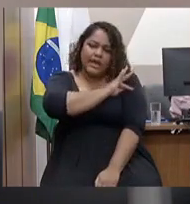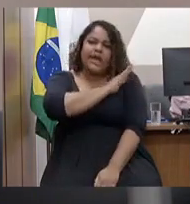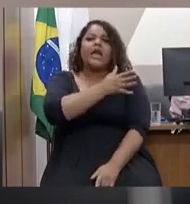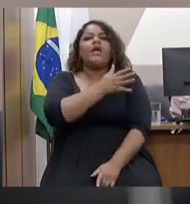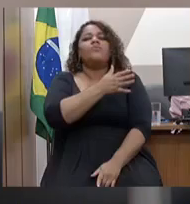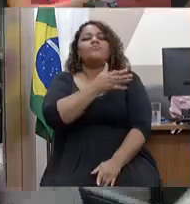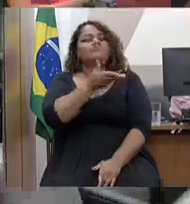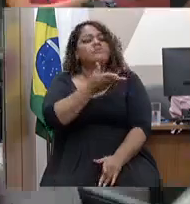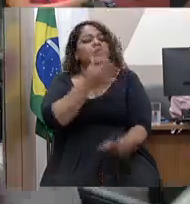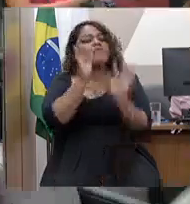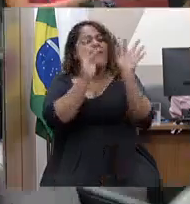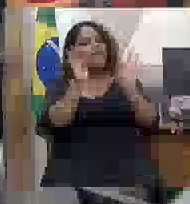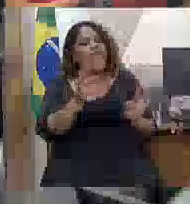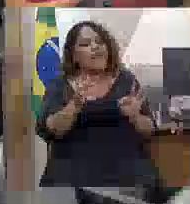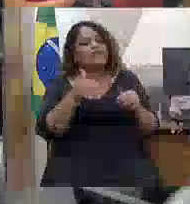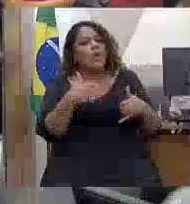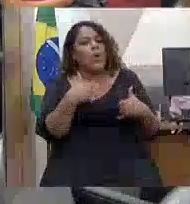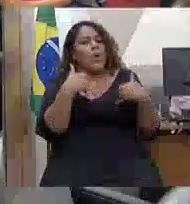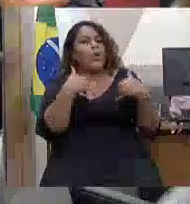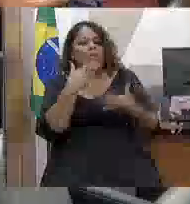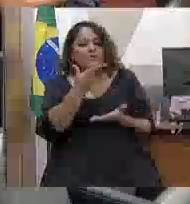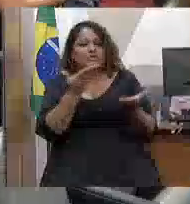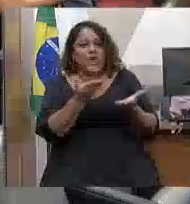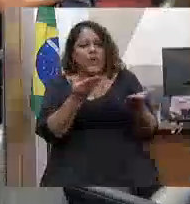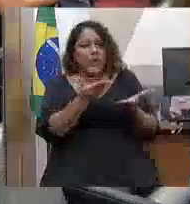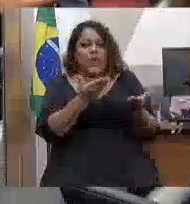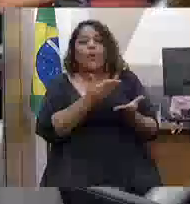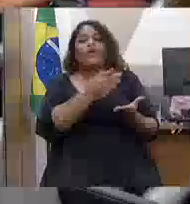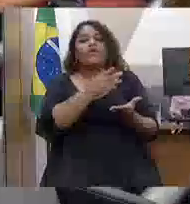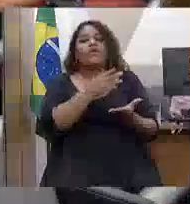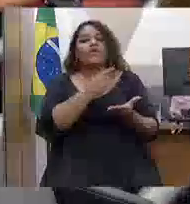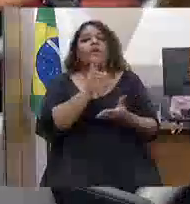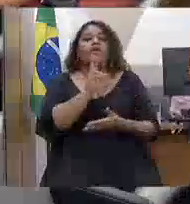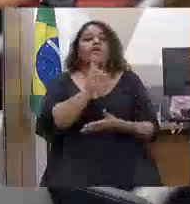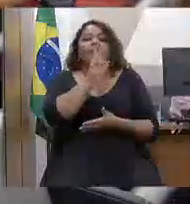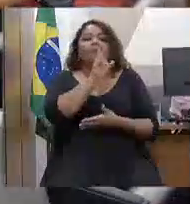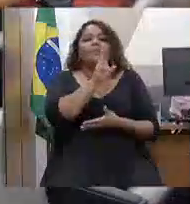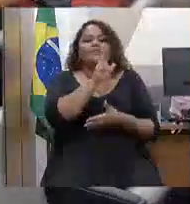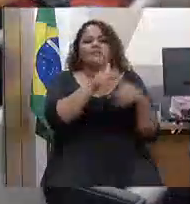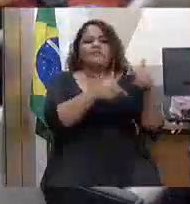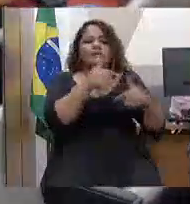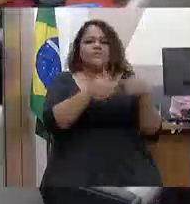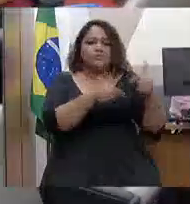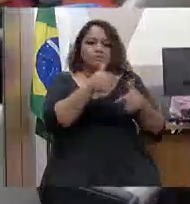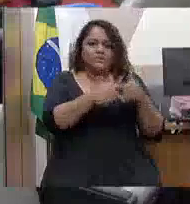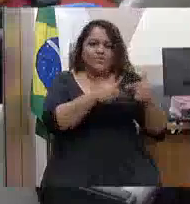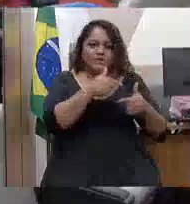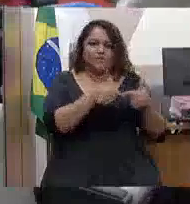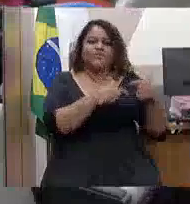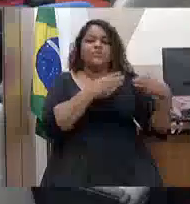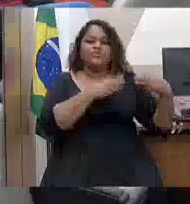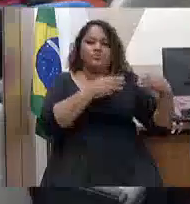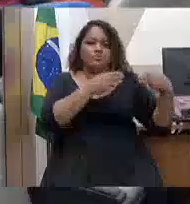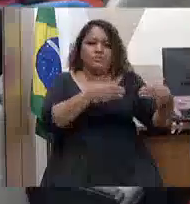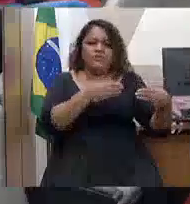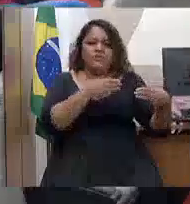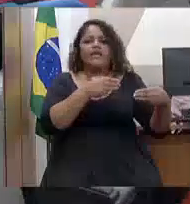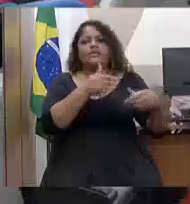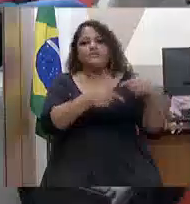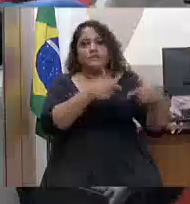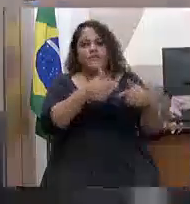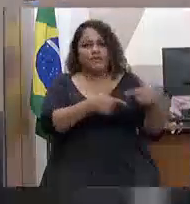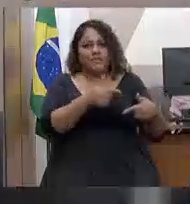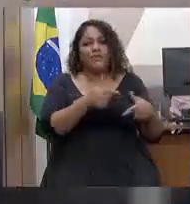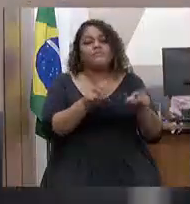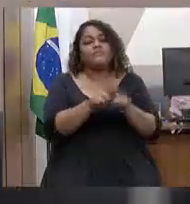orgulho de da frente do ministério a trabalho e poder trabalhar com com companheiros tão dedicados